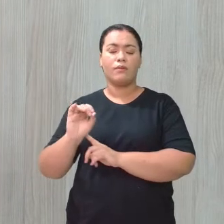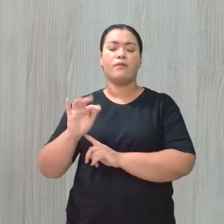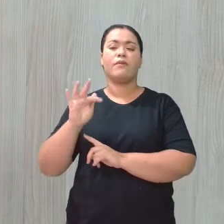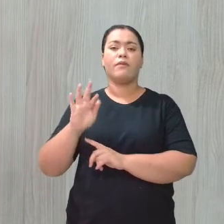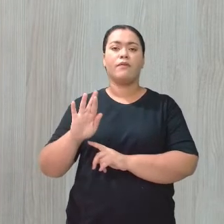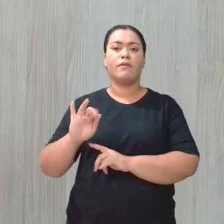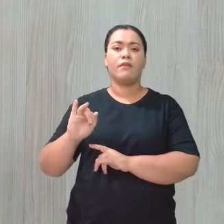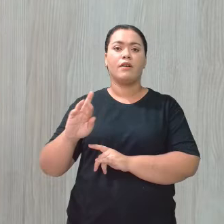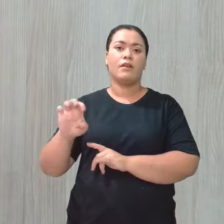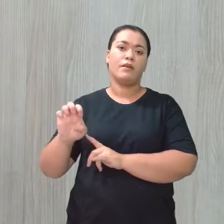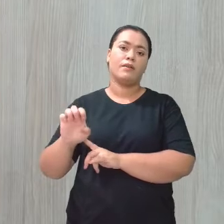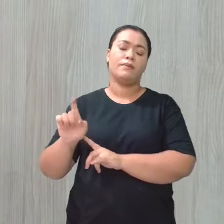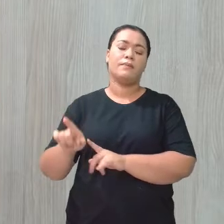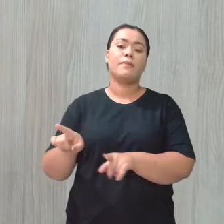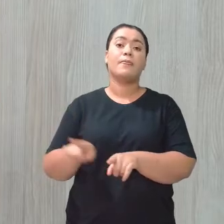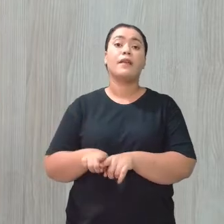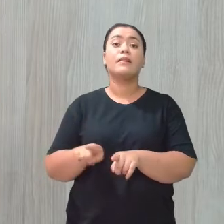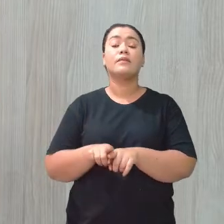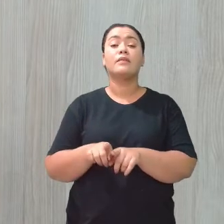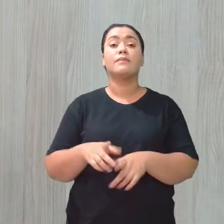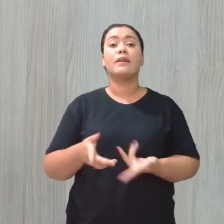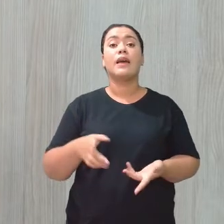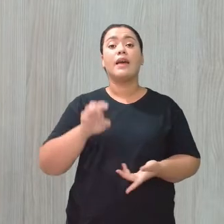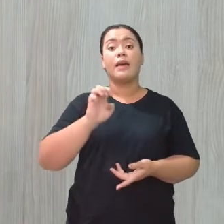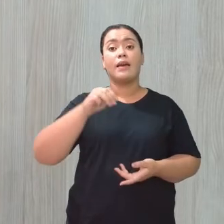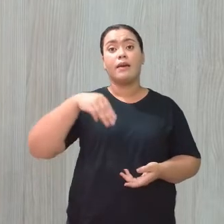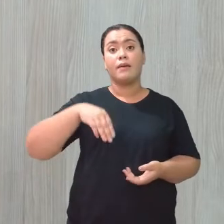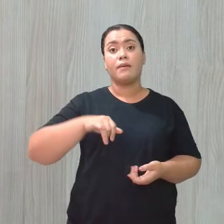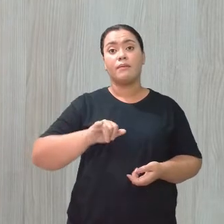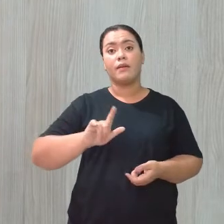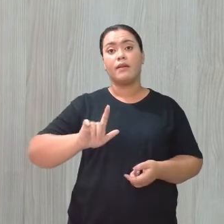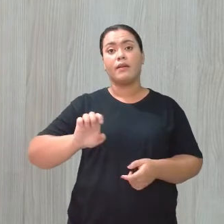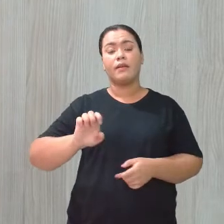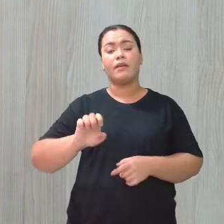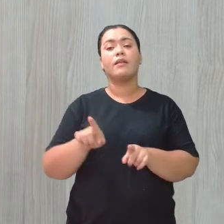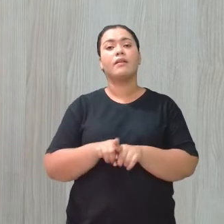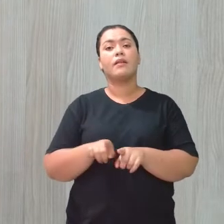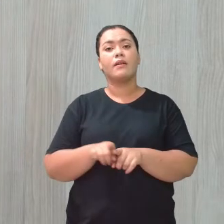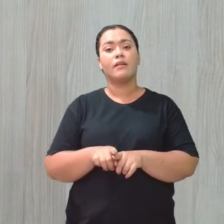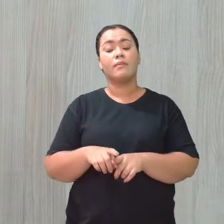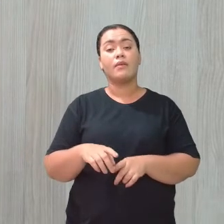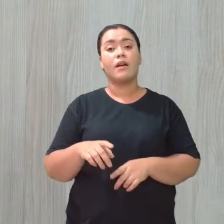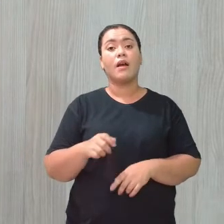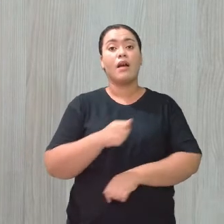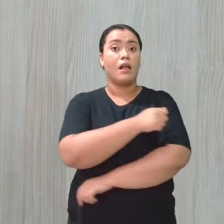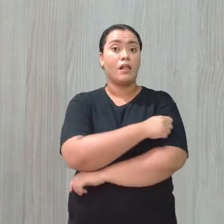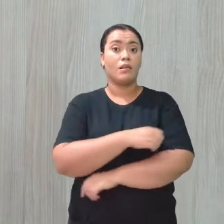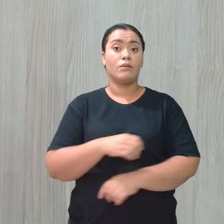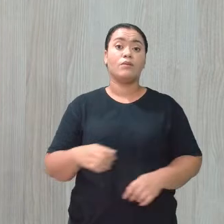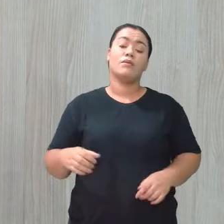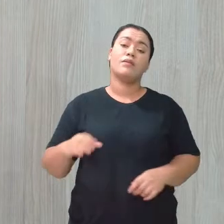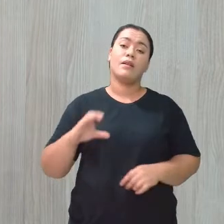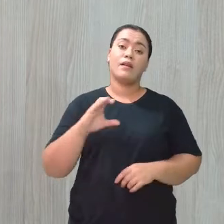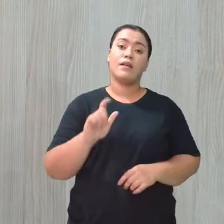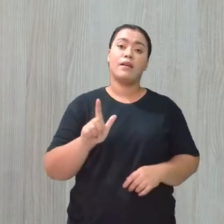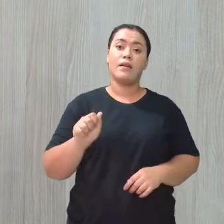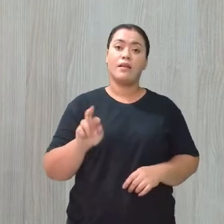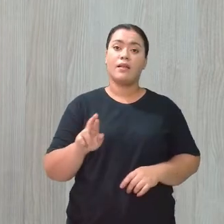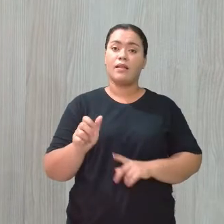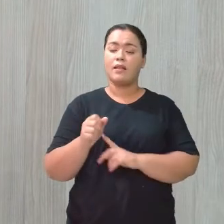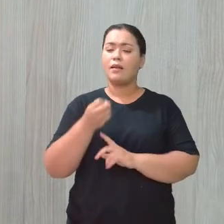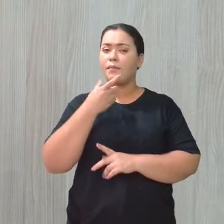também já desejou para a gente um bom dia, e também a aluna Clara, que acabou de entrar. Sejam todas bem-vindas,